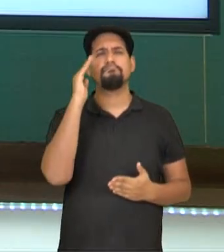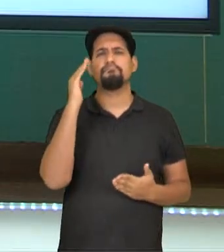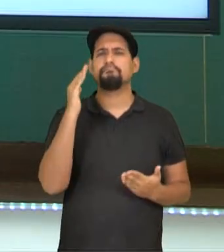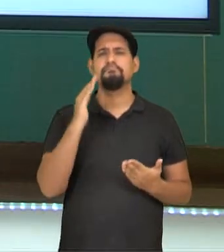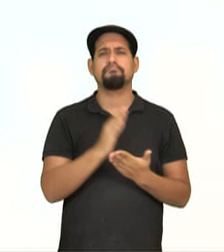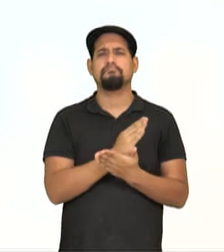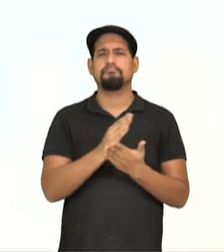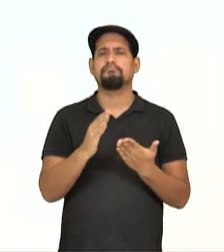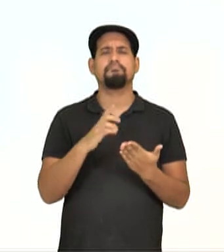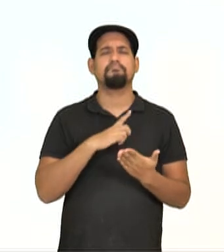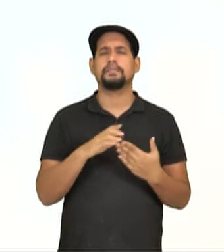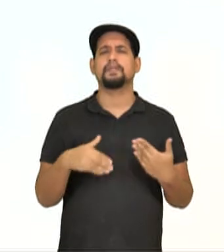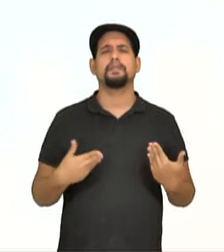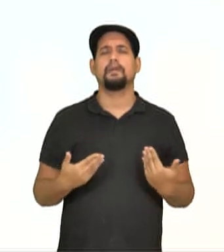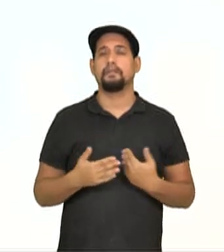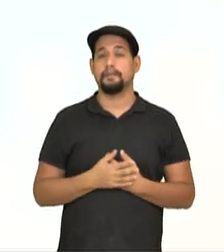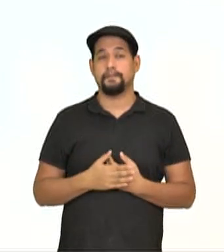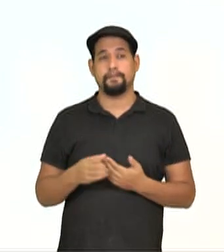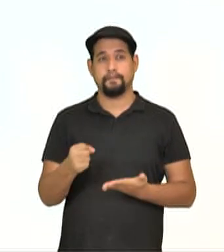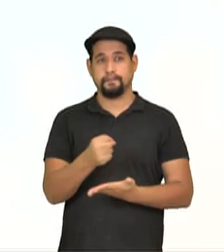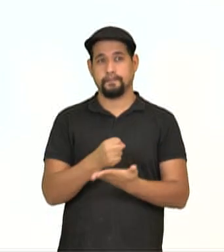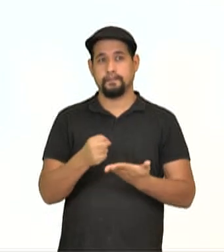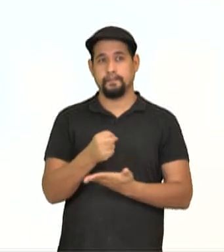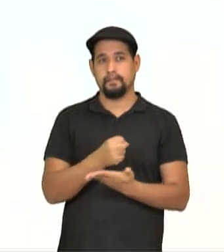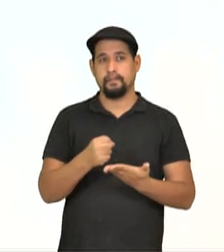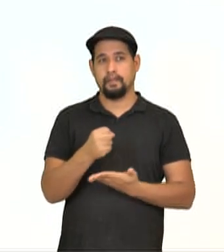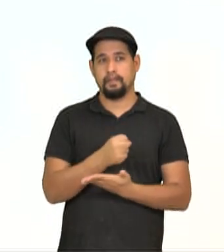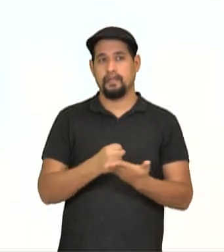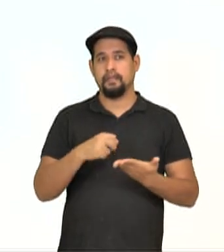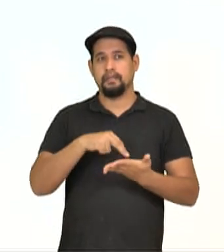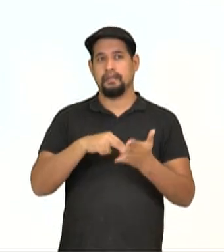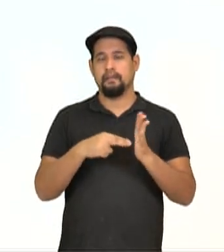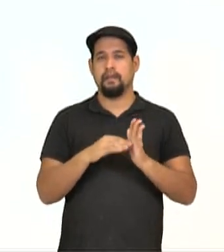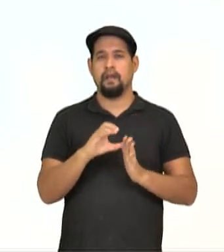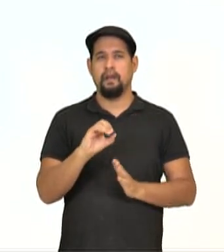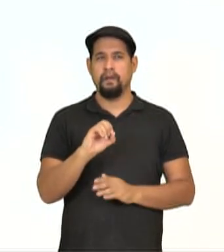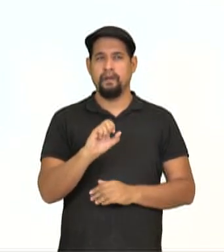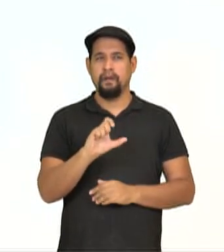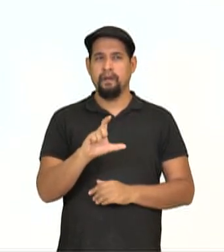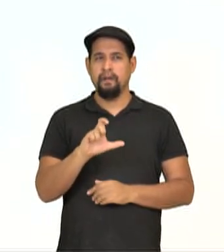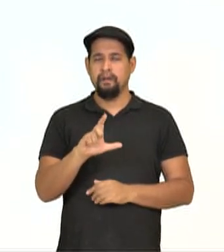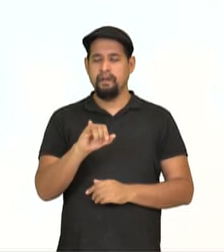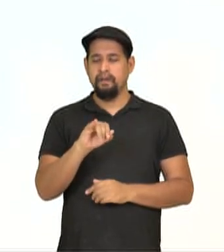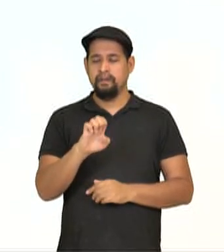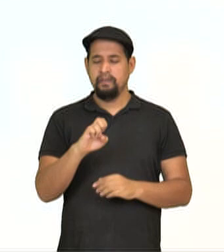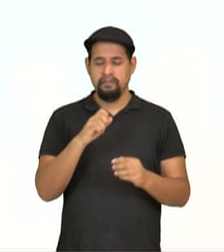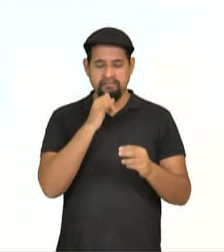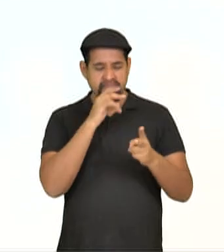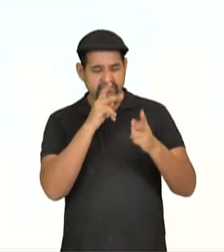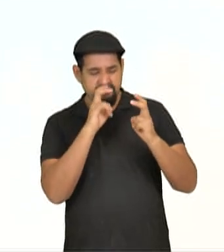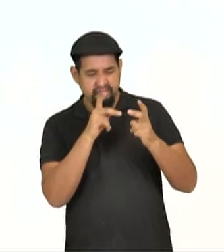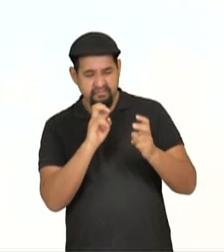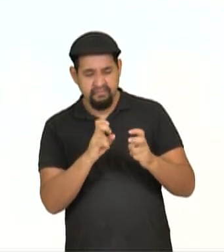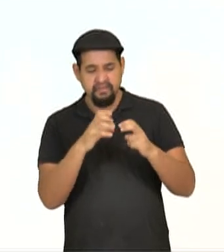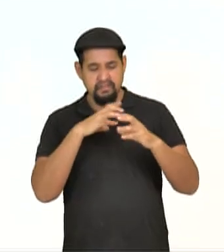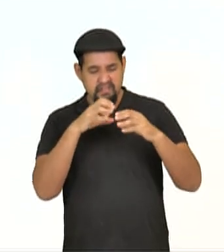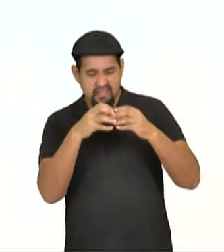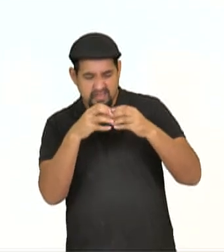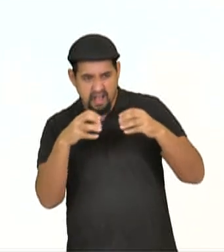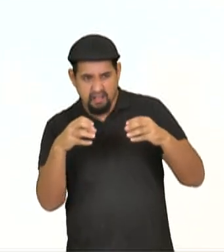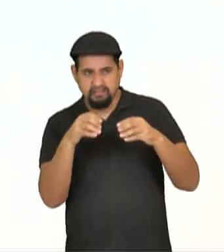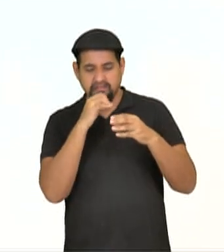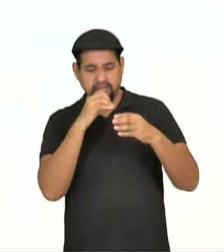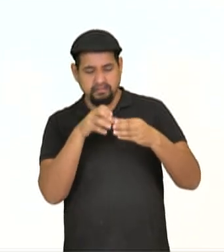algumas manobras? A mais básica é o ollie, que é o quê? Você simplesmente desgrudar